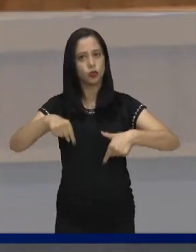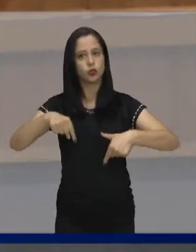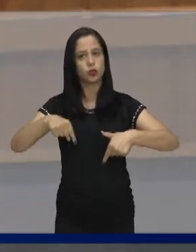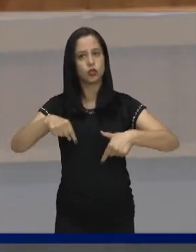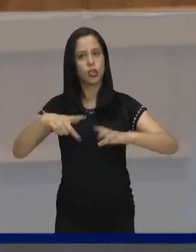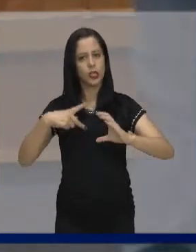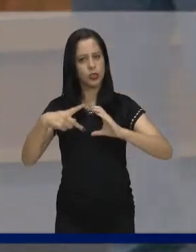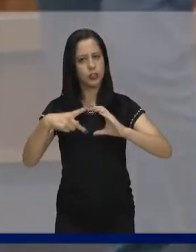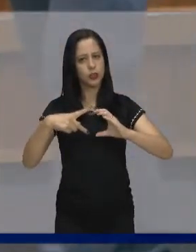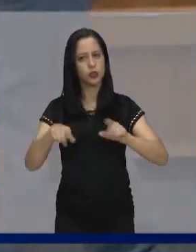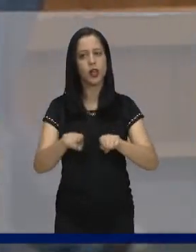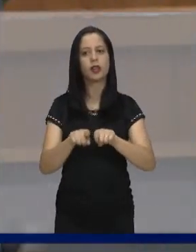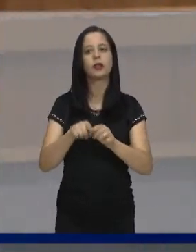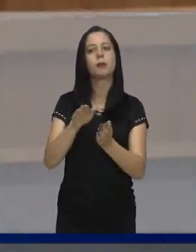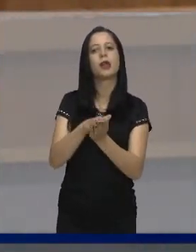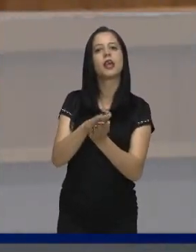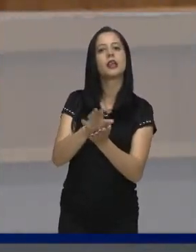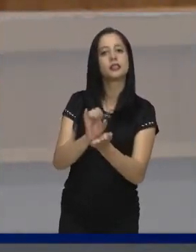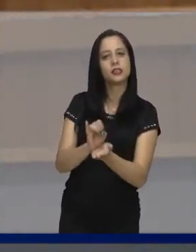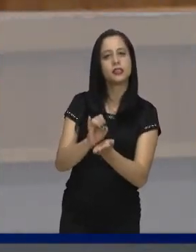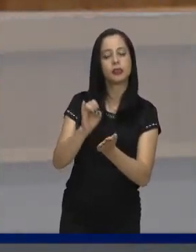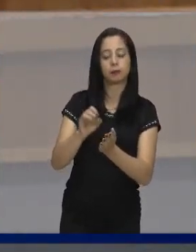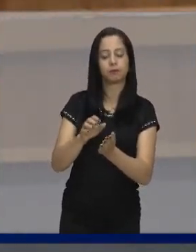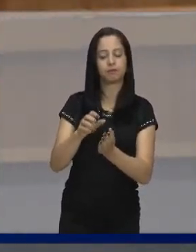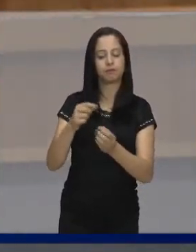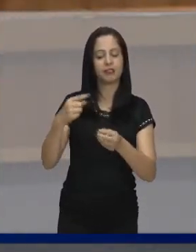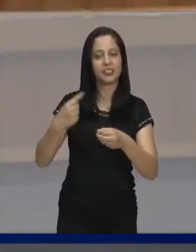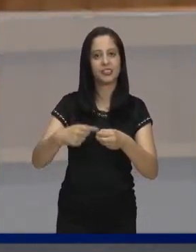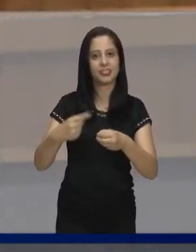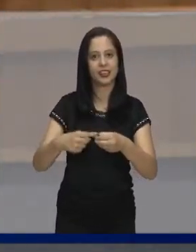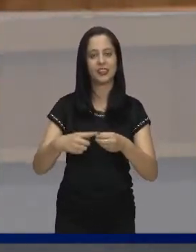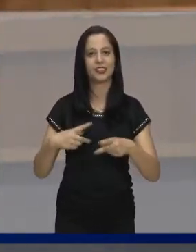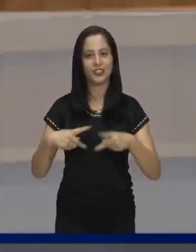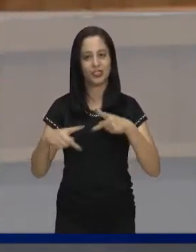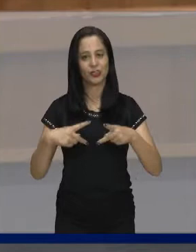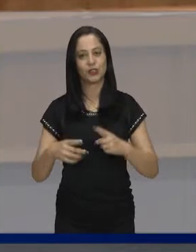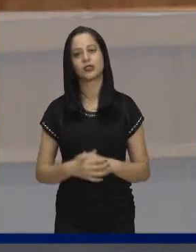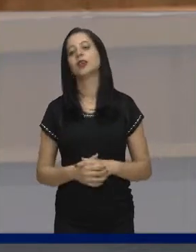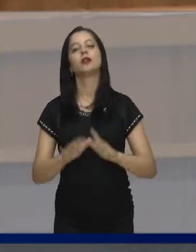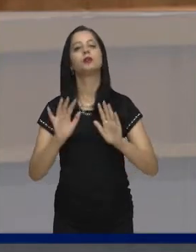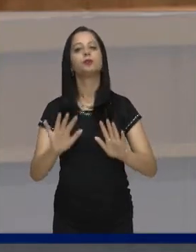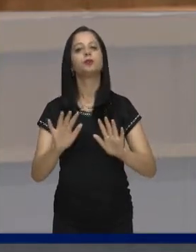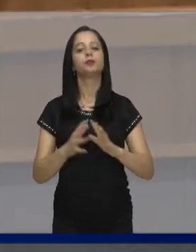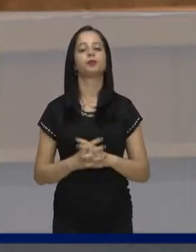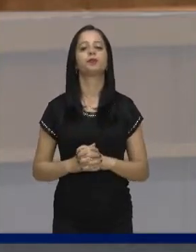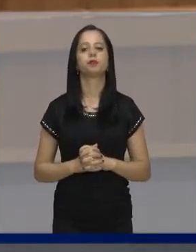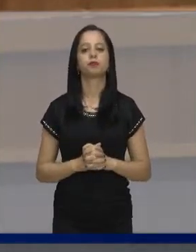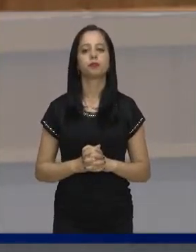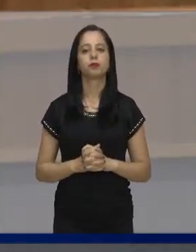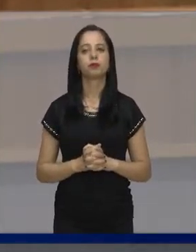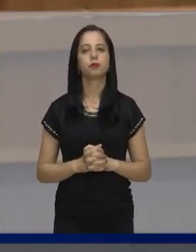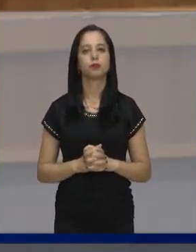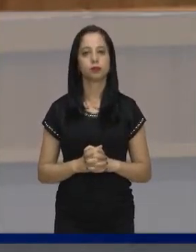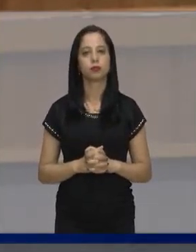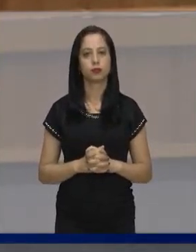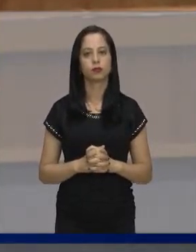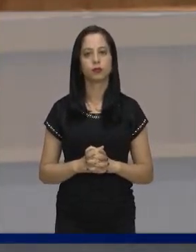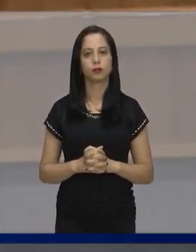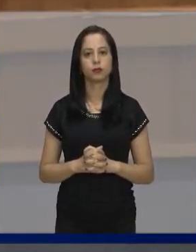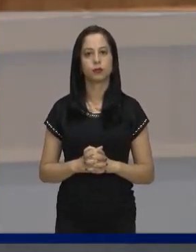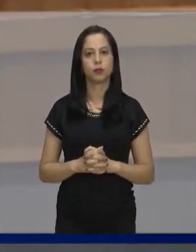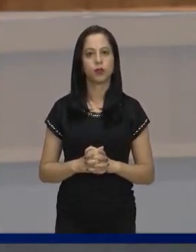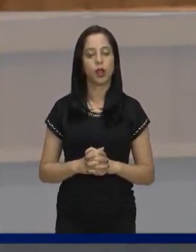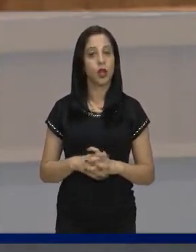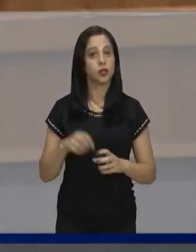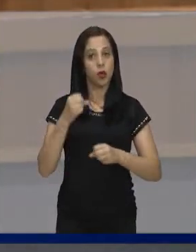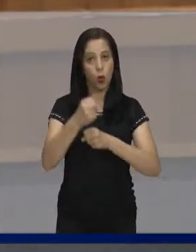na cidade. E gostaria de fazer um registro também, senhor presidente. Nós vemos falando durante todo o